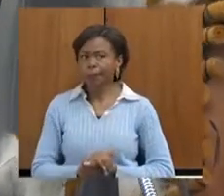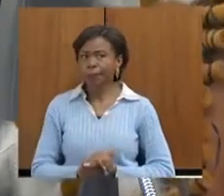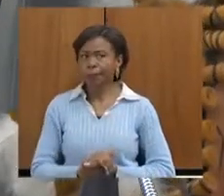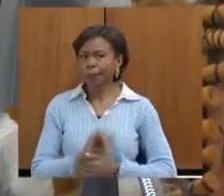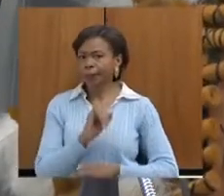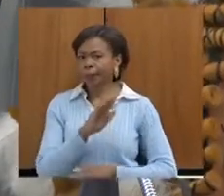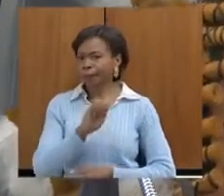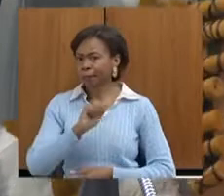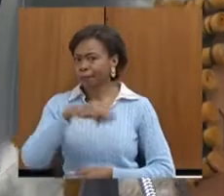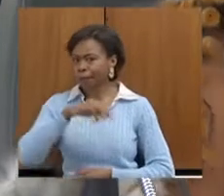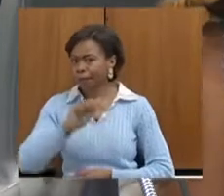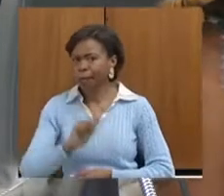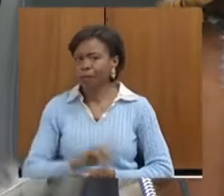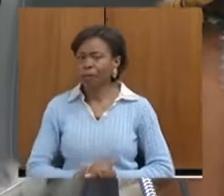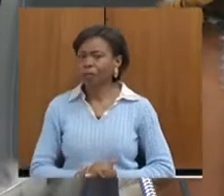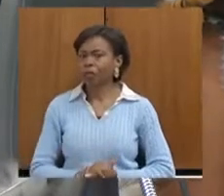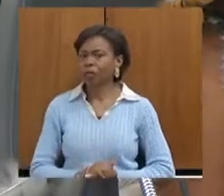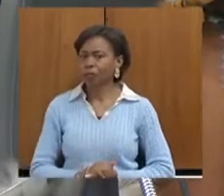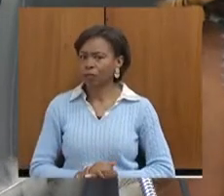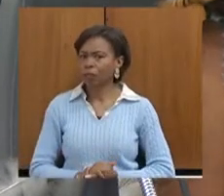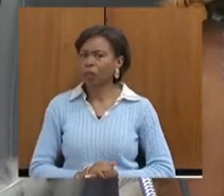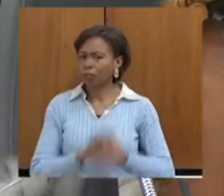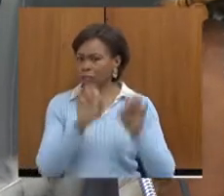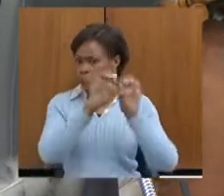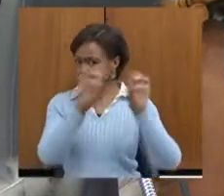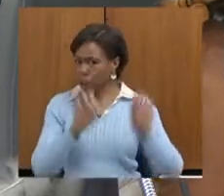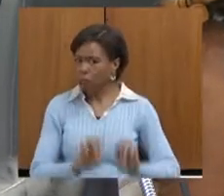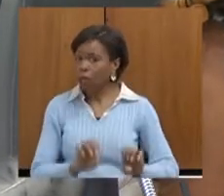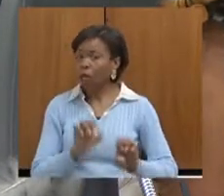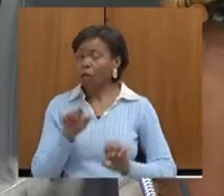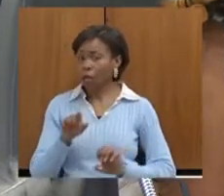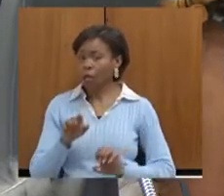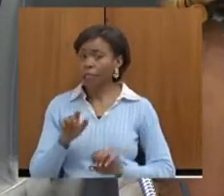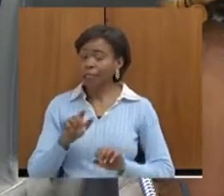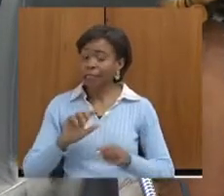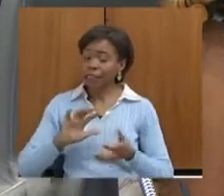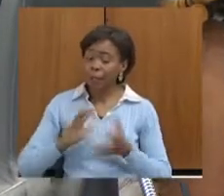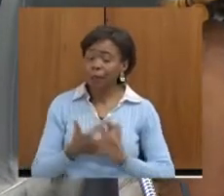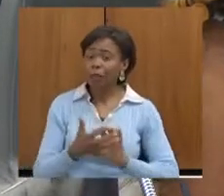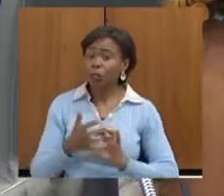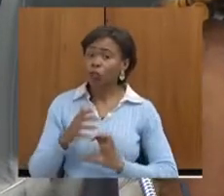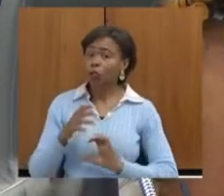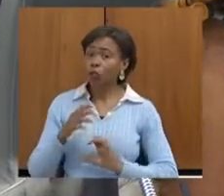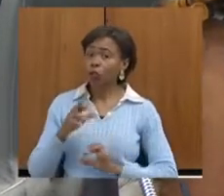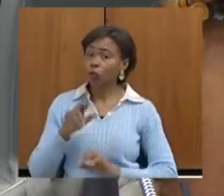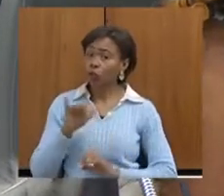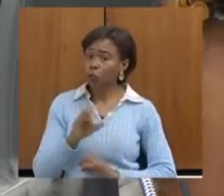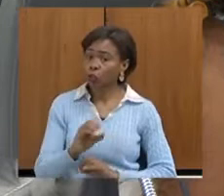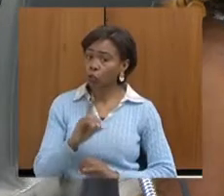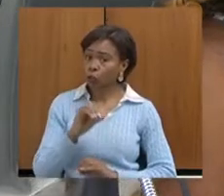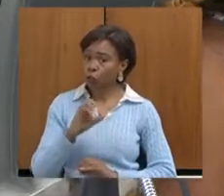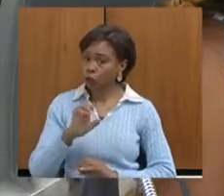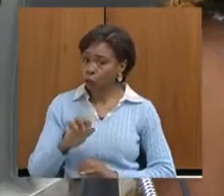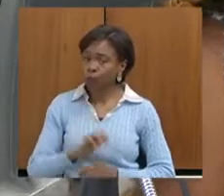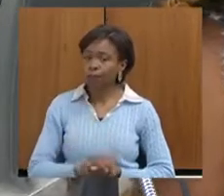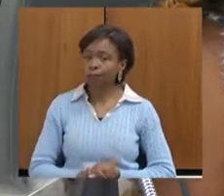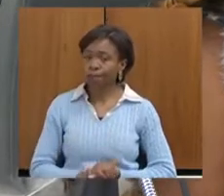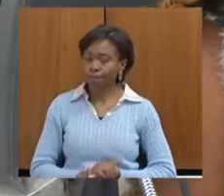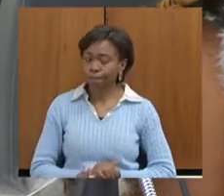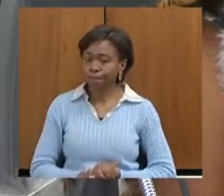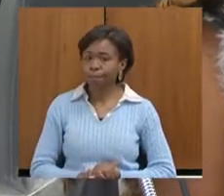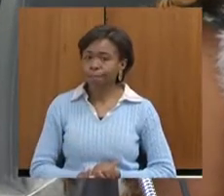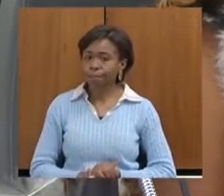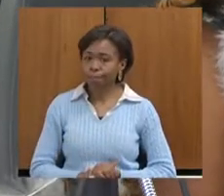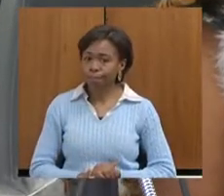Ibama e tudo mais na estrutura de reparação na bacia do Rio Doce e é sem dura